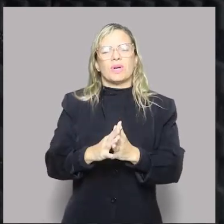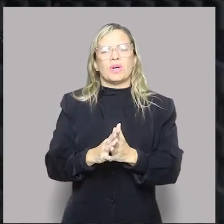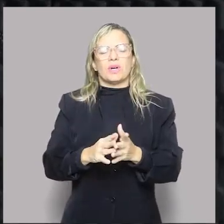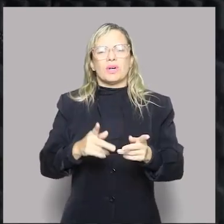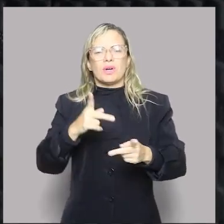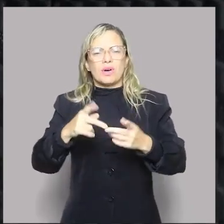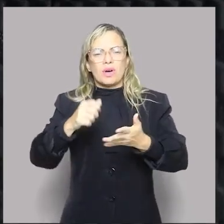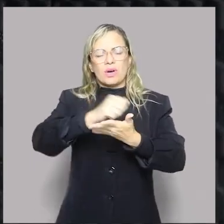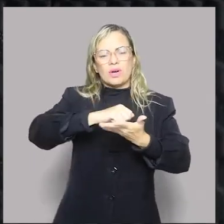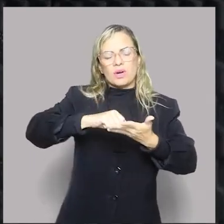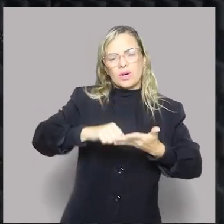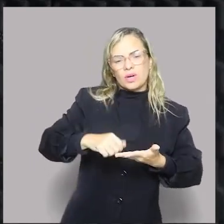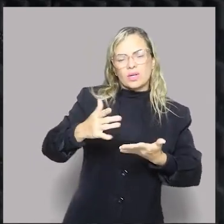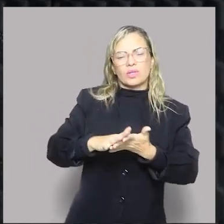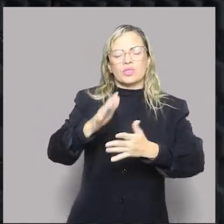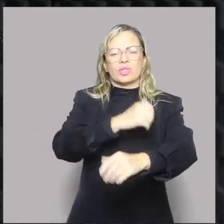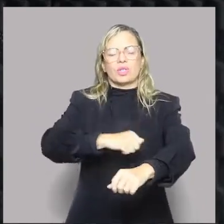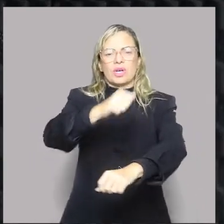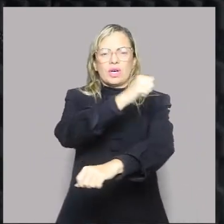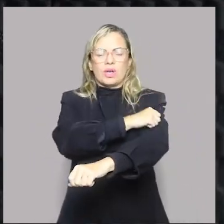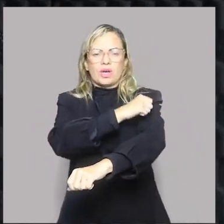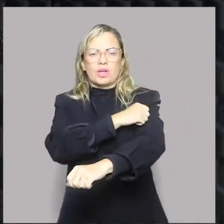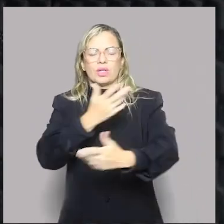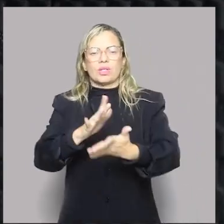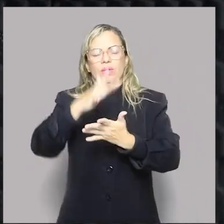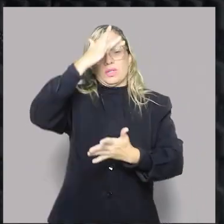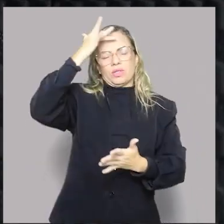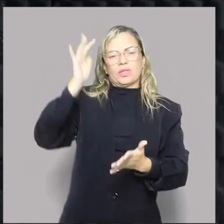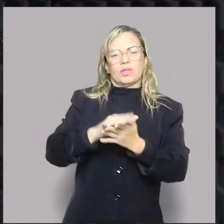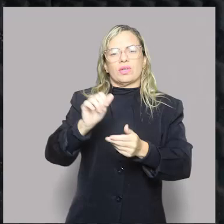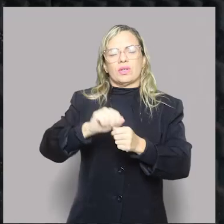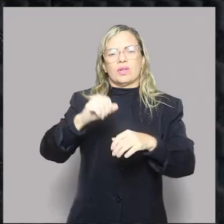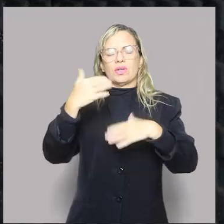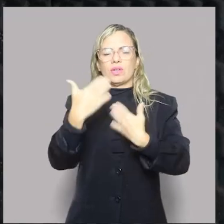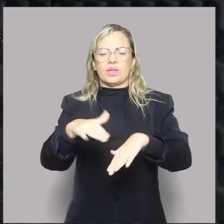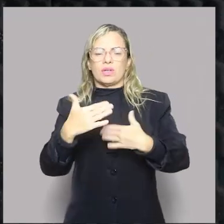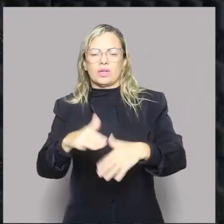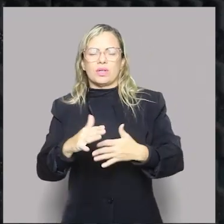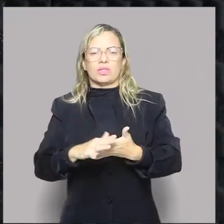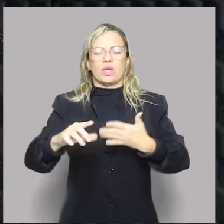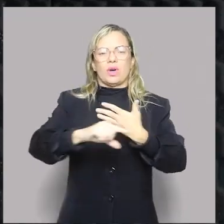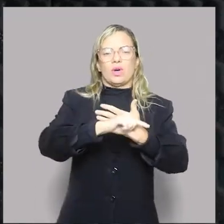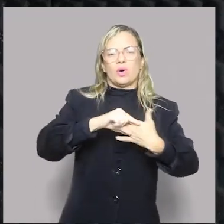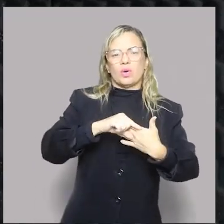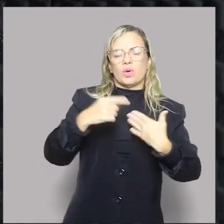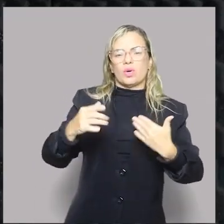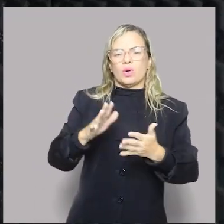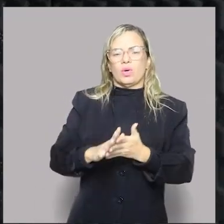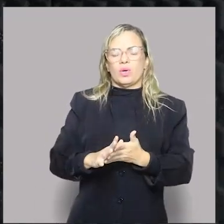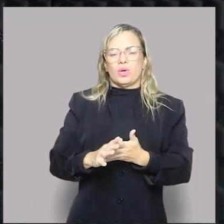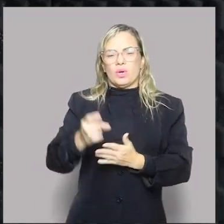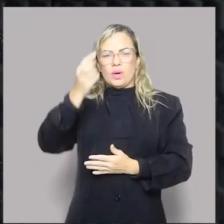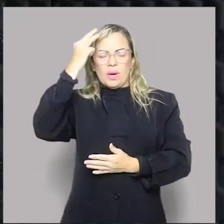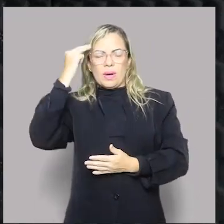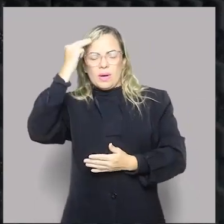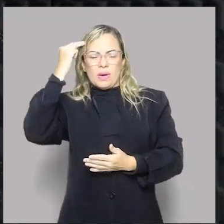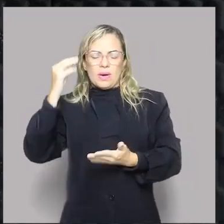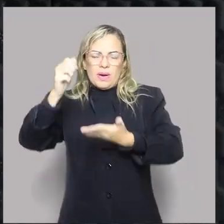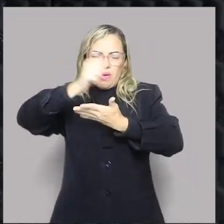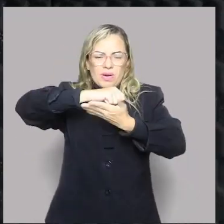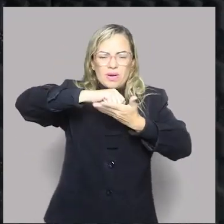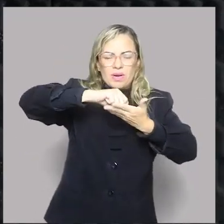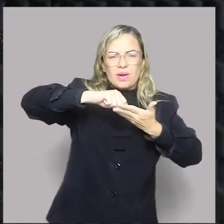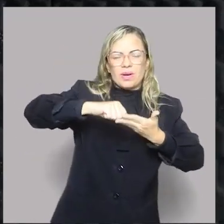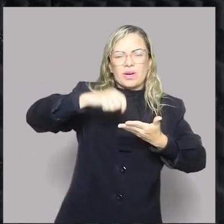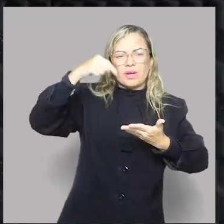as estratégias para você fazer um argumento ficar mais convincente. E uma delas é aportando, ou